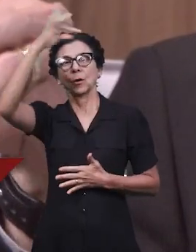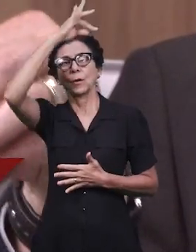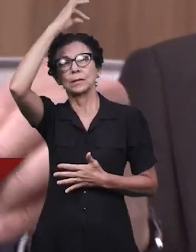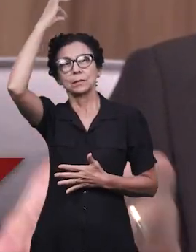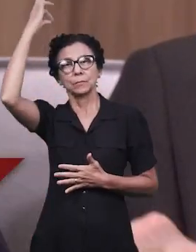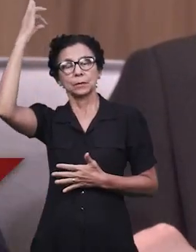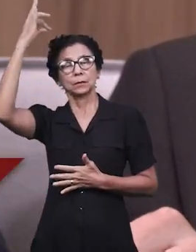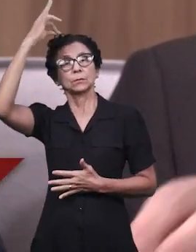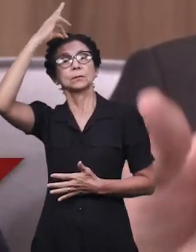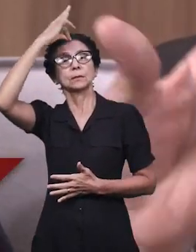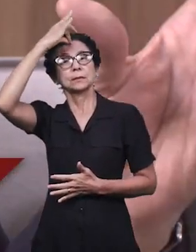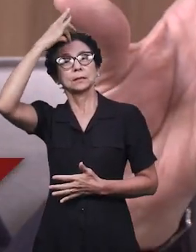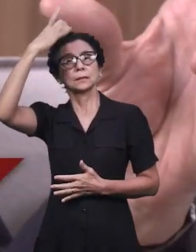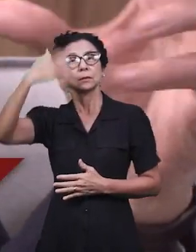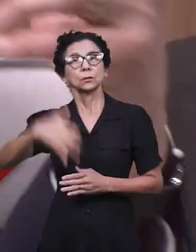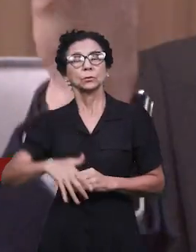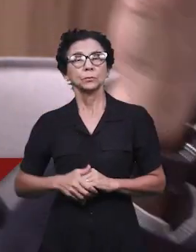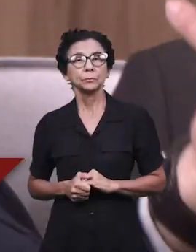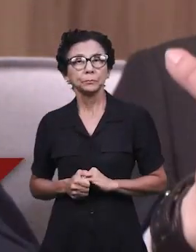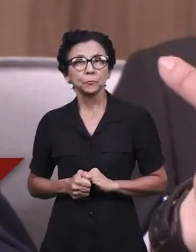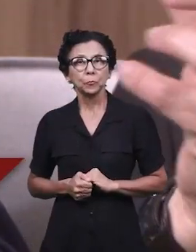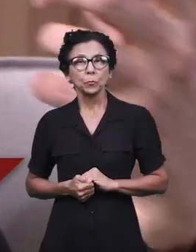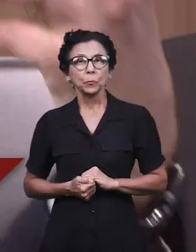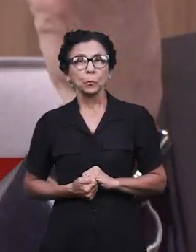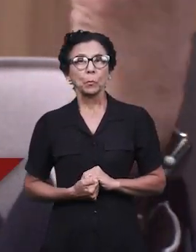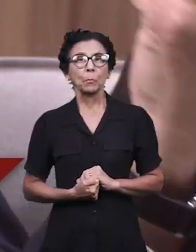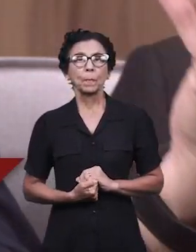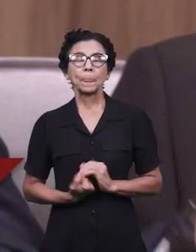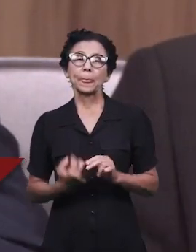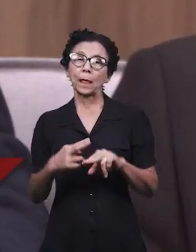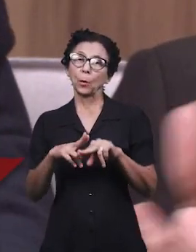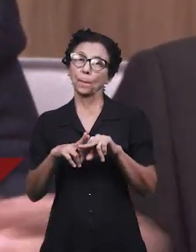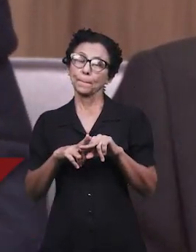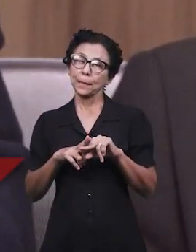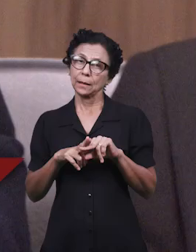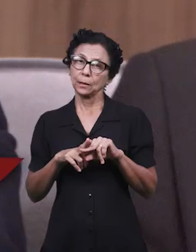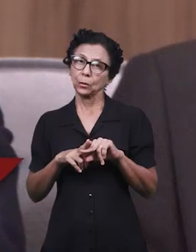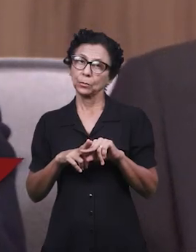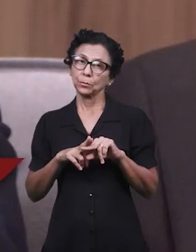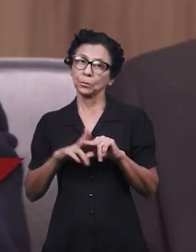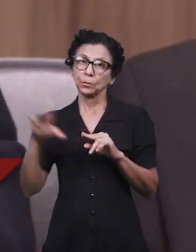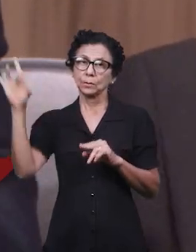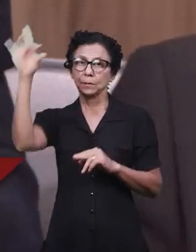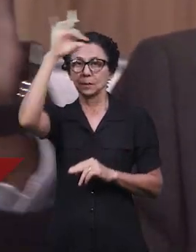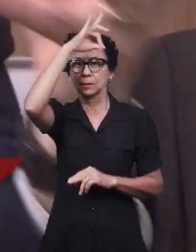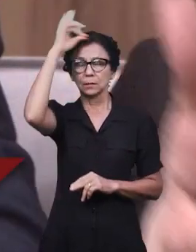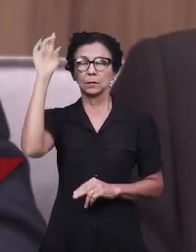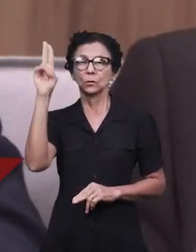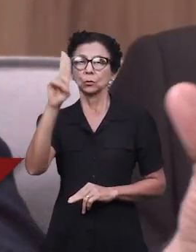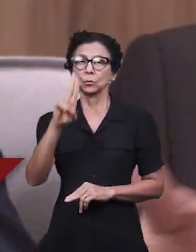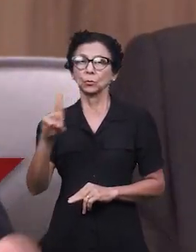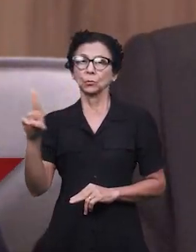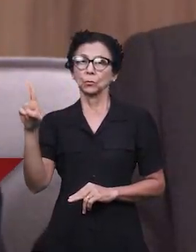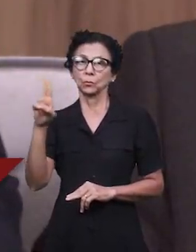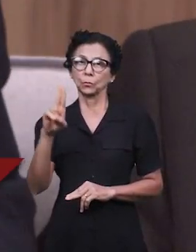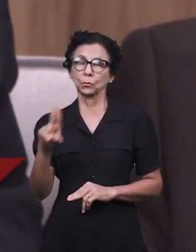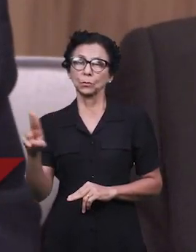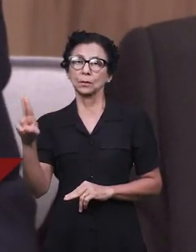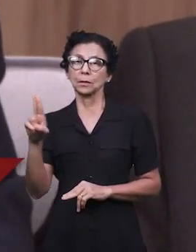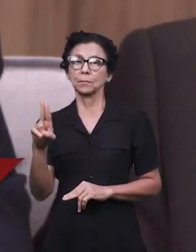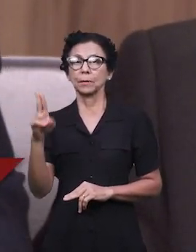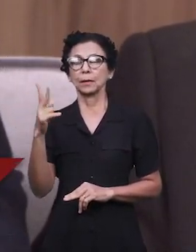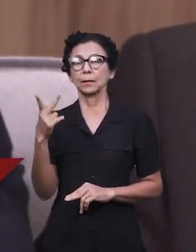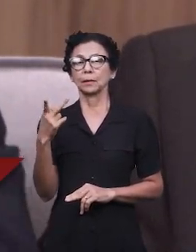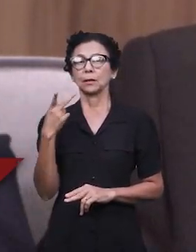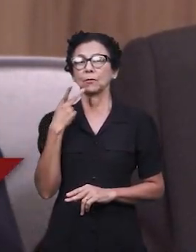Santo utiliza para falar, para abençoar, para curar, livrar, para visitar o